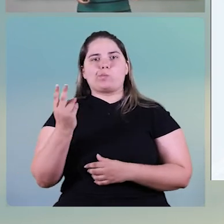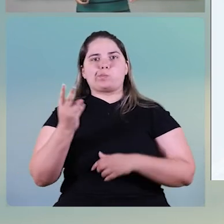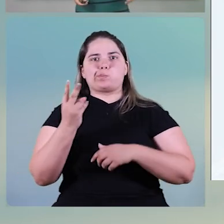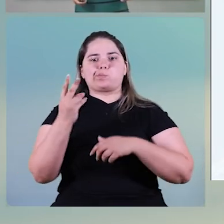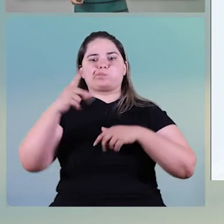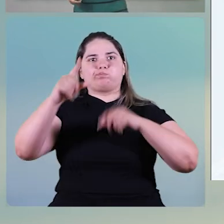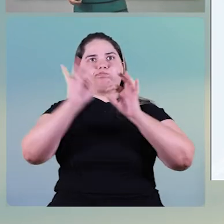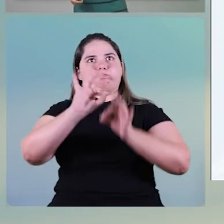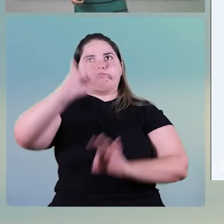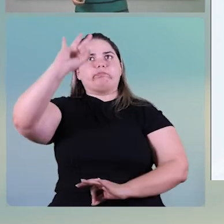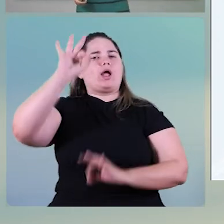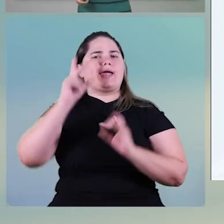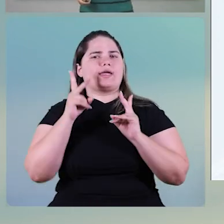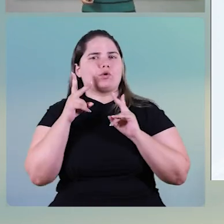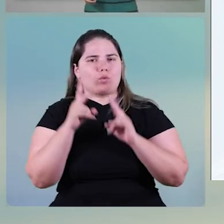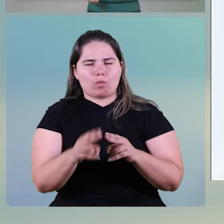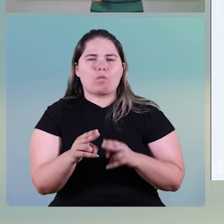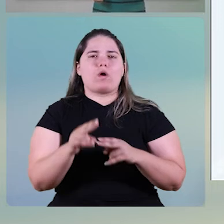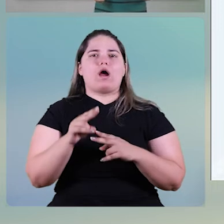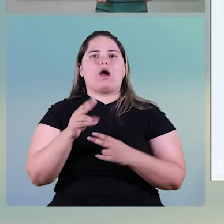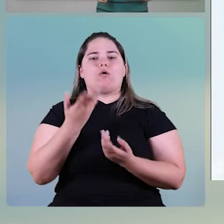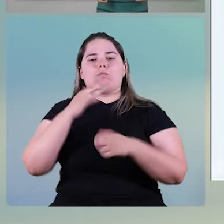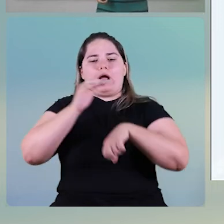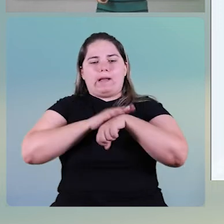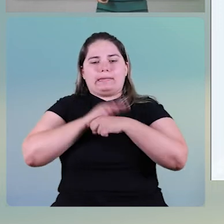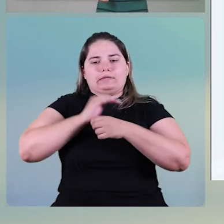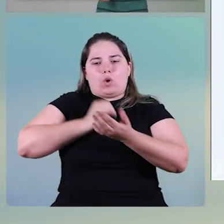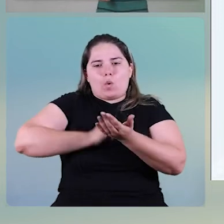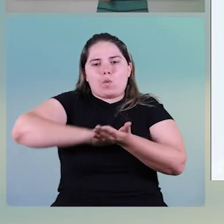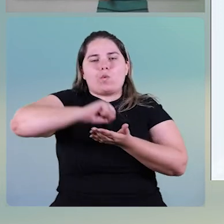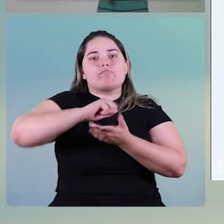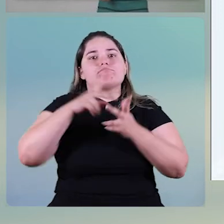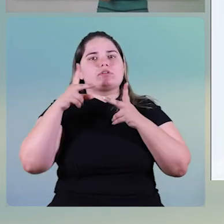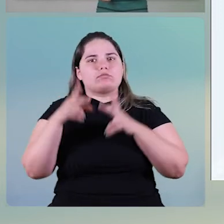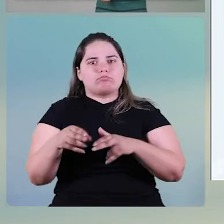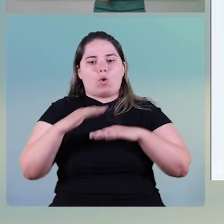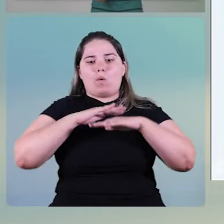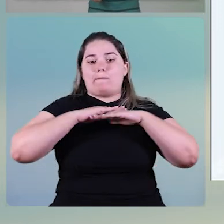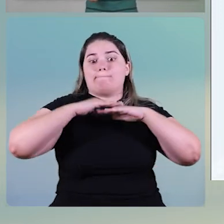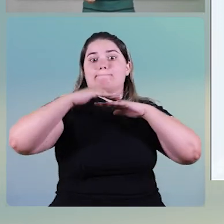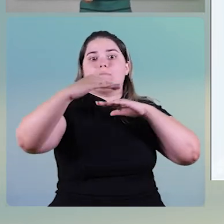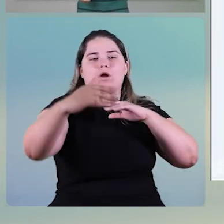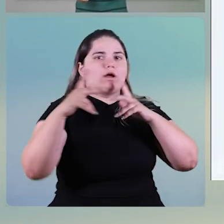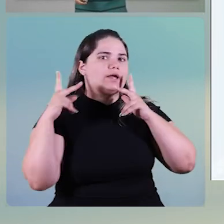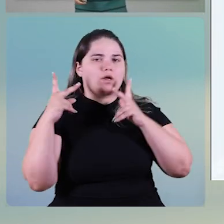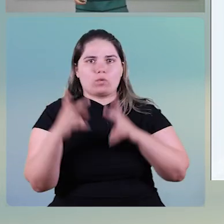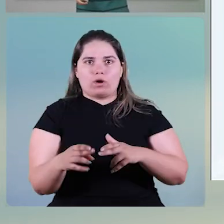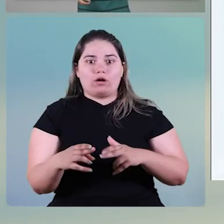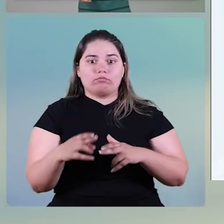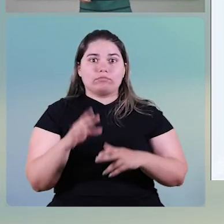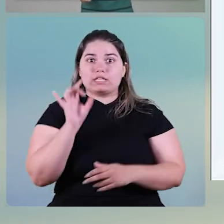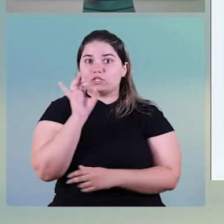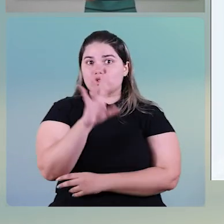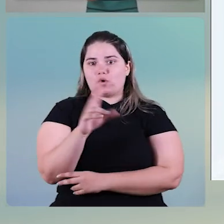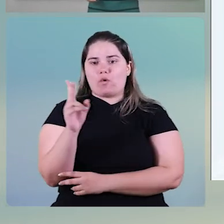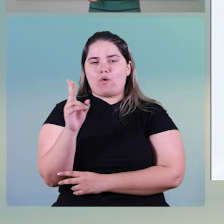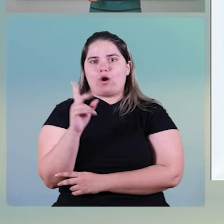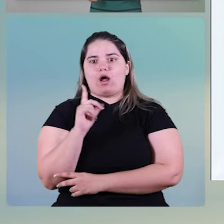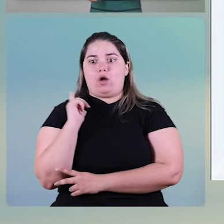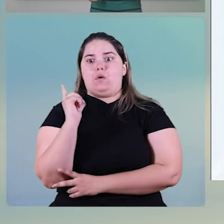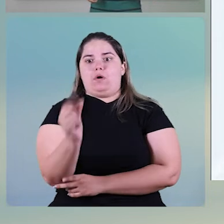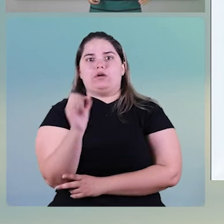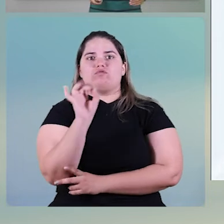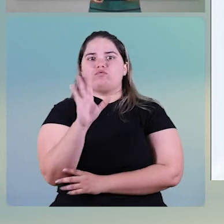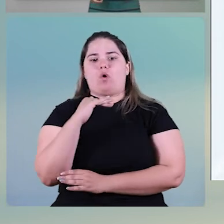altura, partiram do repouso na direção vertical, elas só tinham velocidade horizontal, elas não tinham velocidade vertical. Ambas estavam no